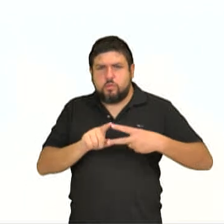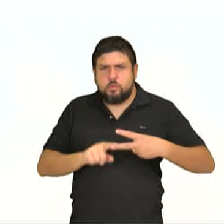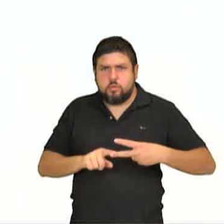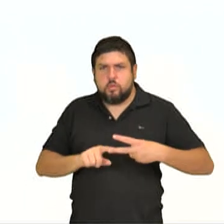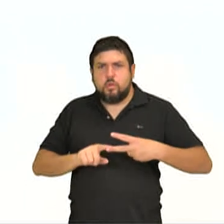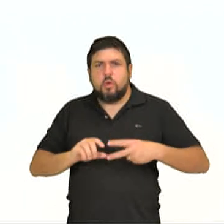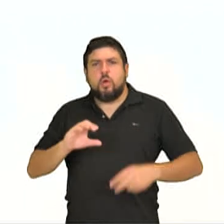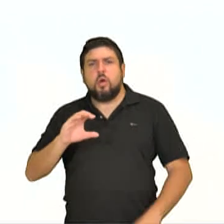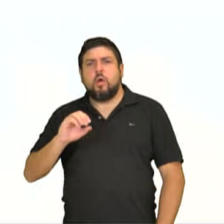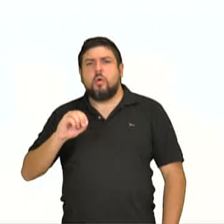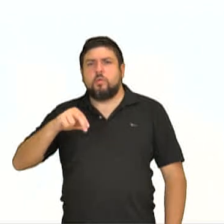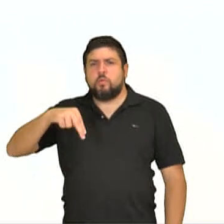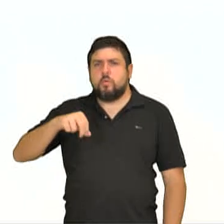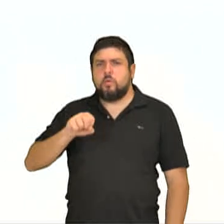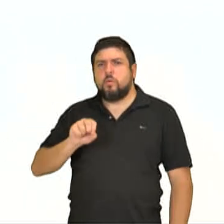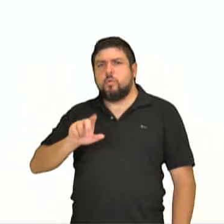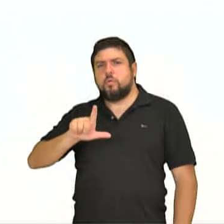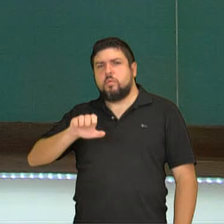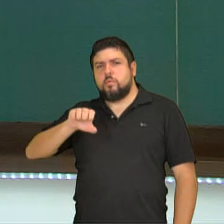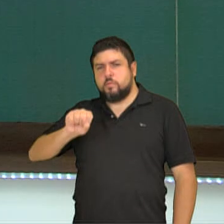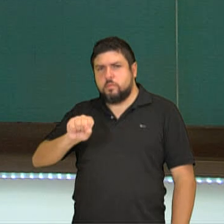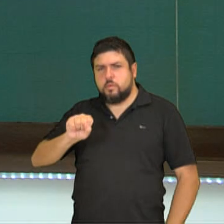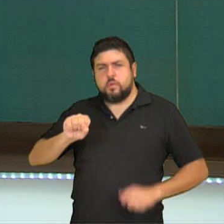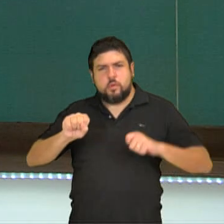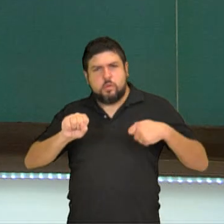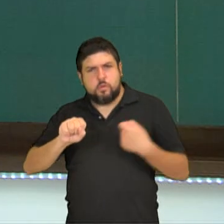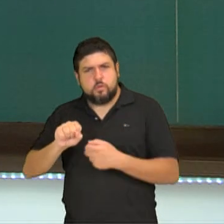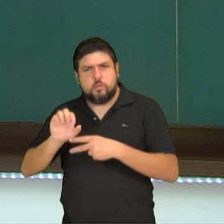digamos que do executivo ali de Roma,